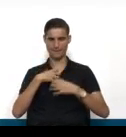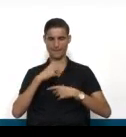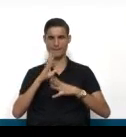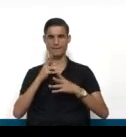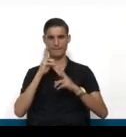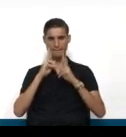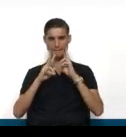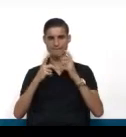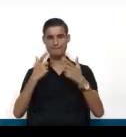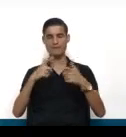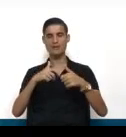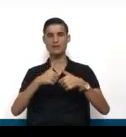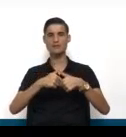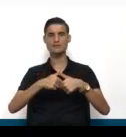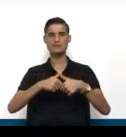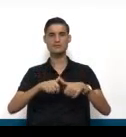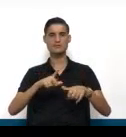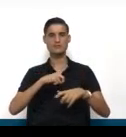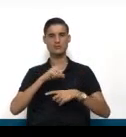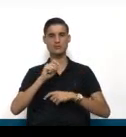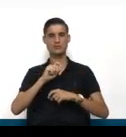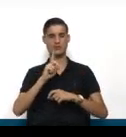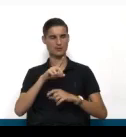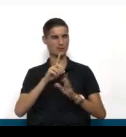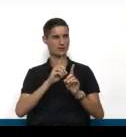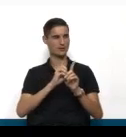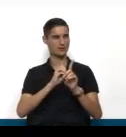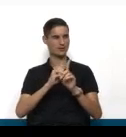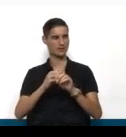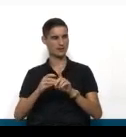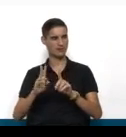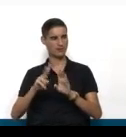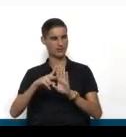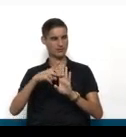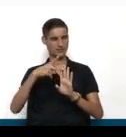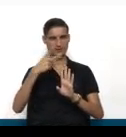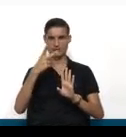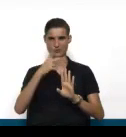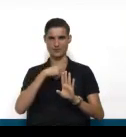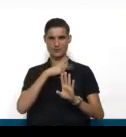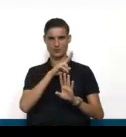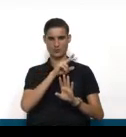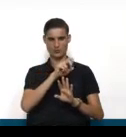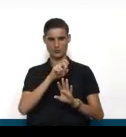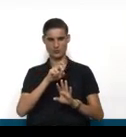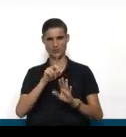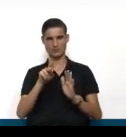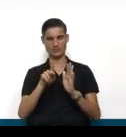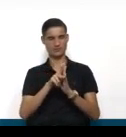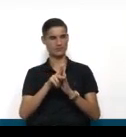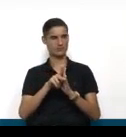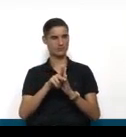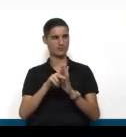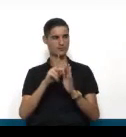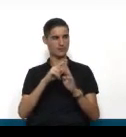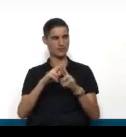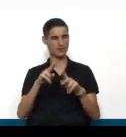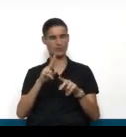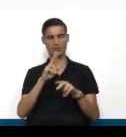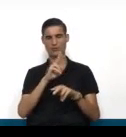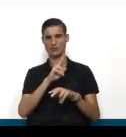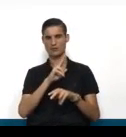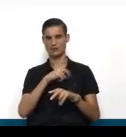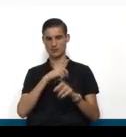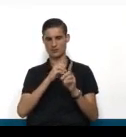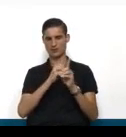modelo, onde nós temos a derivada de segunda ordem de x, que é igual à derivada de segunda ordem de t.